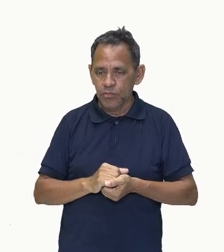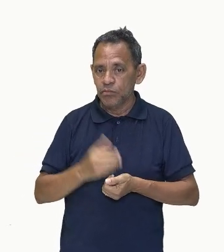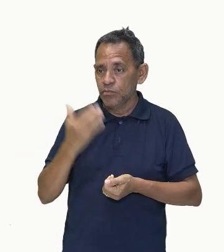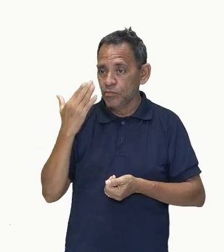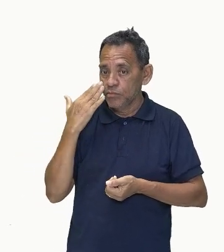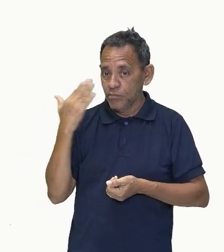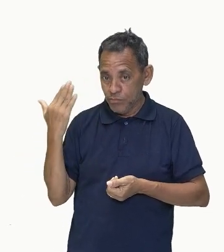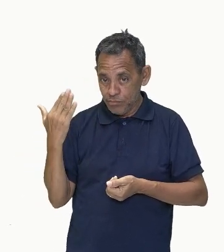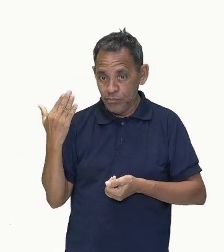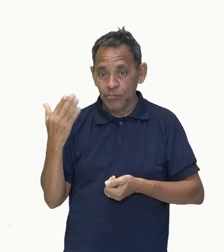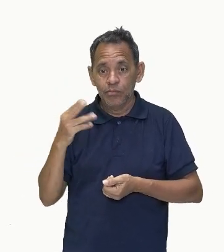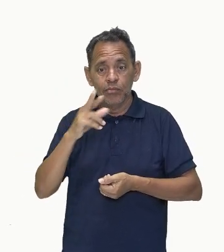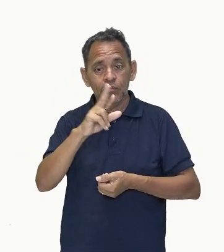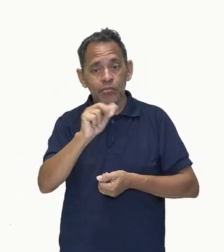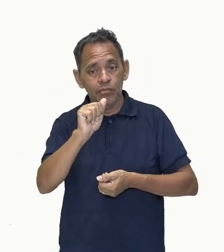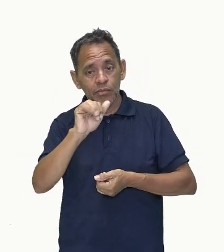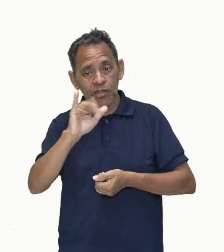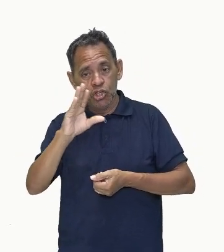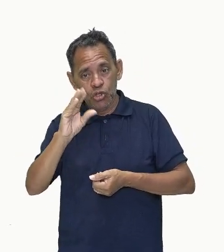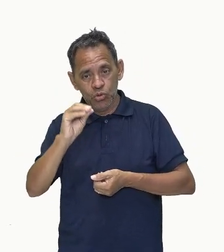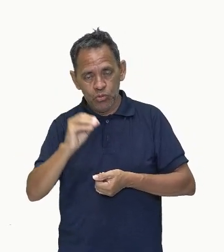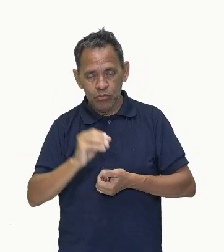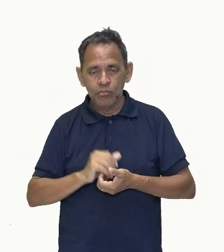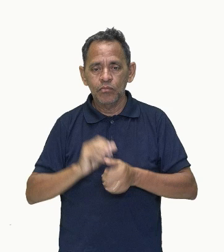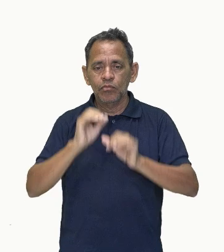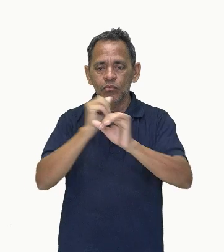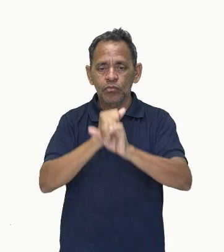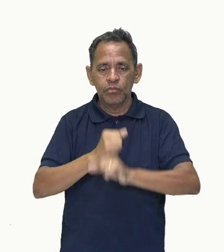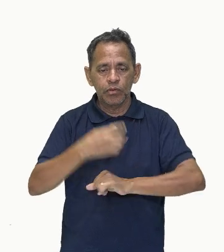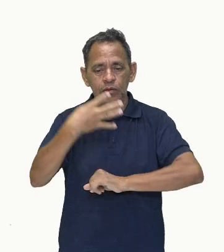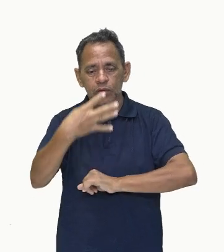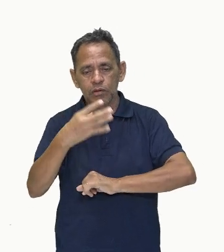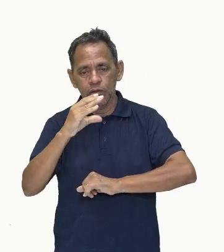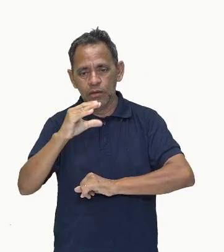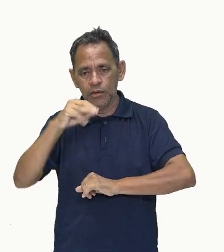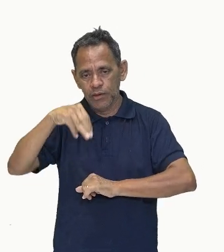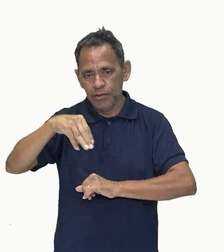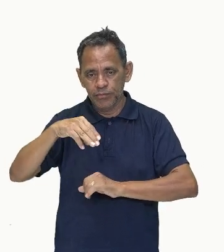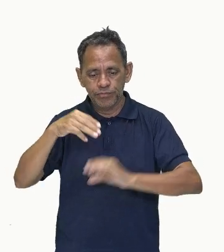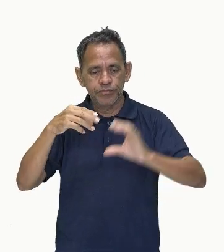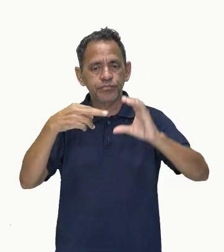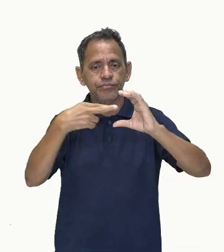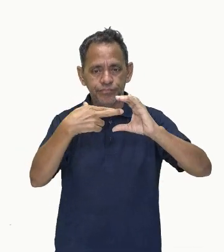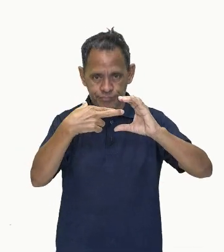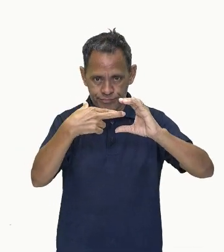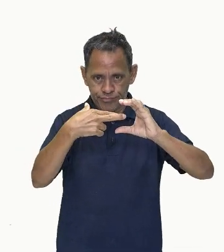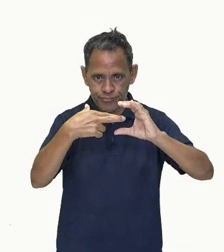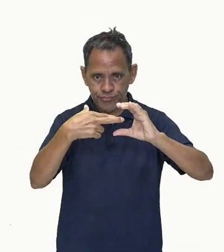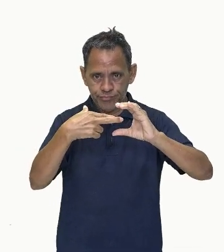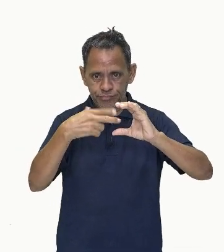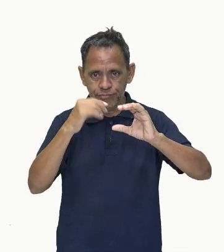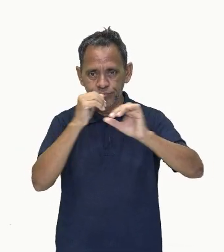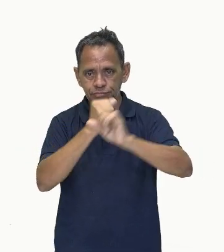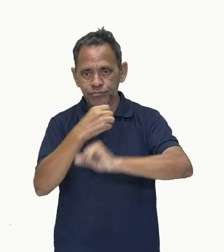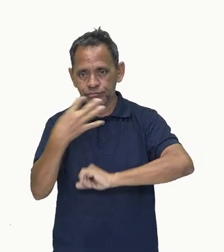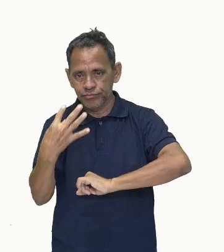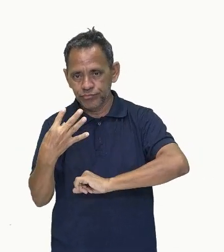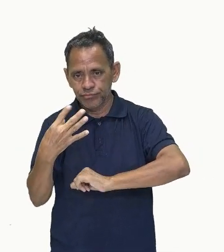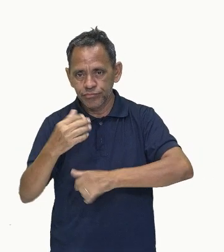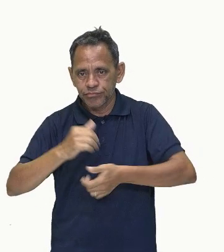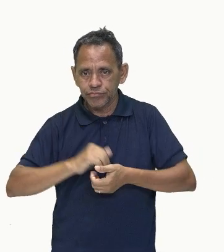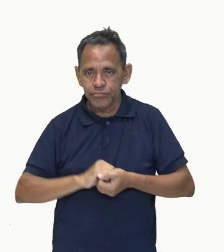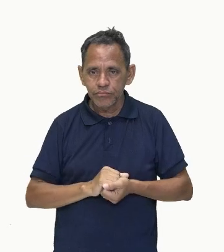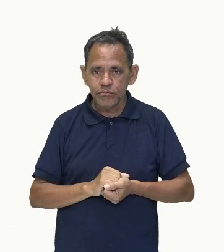caso, ó, 4 centímetros, tá? Raio igual a 4. Para eu calcular